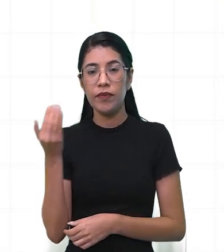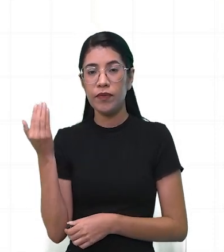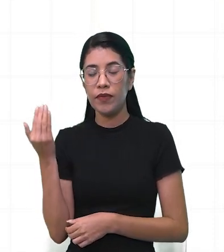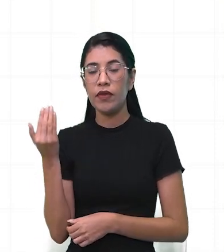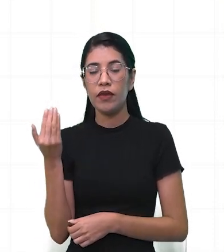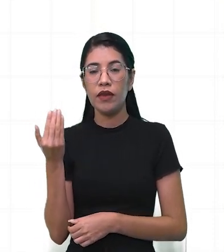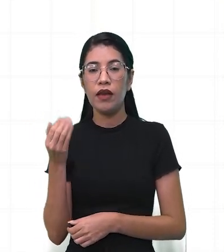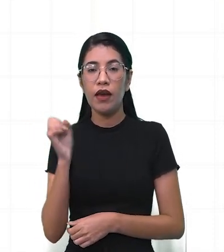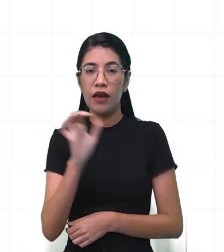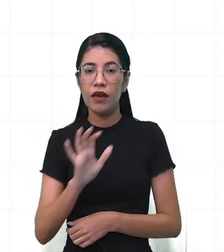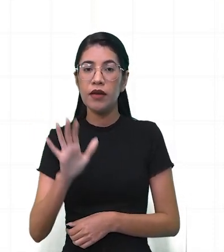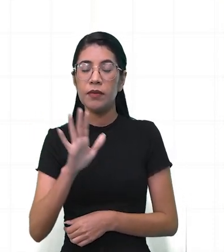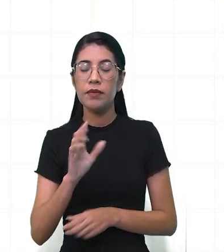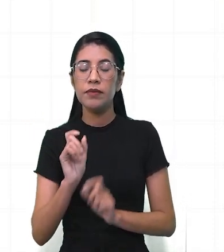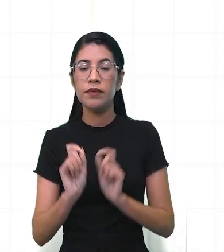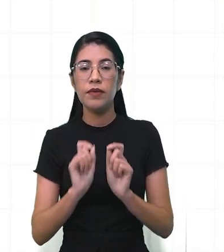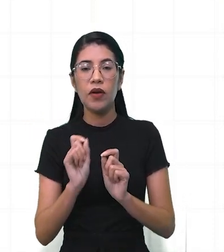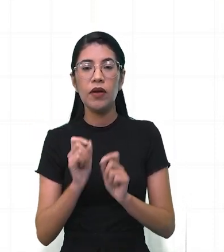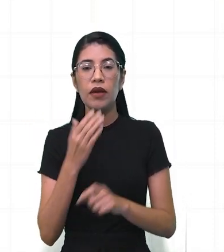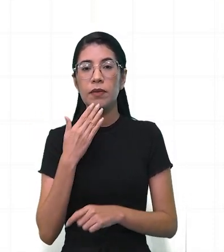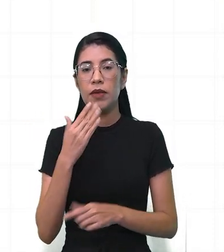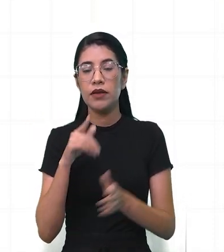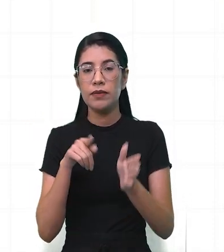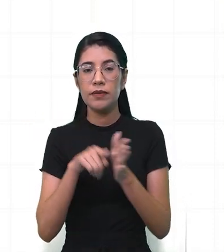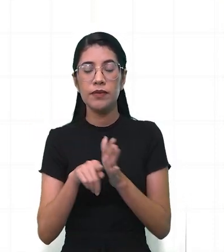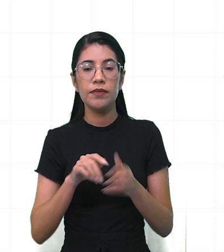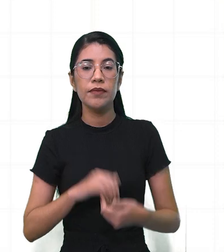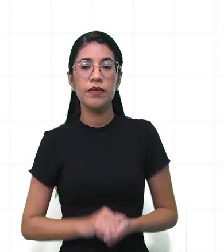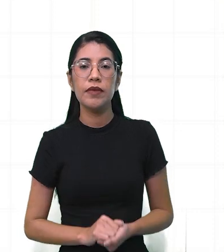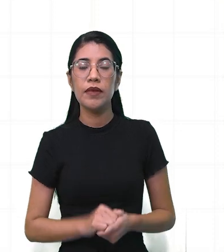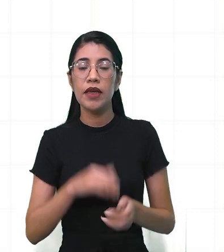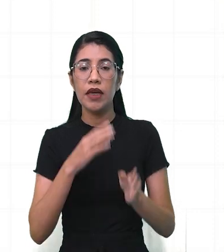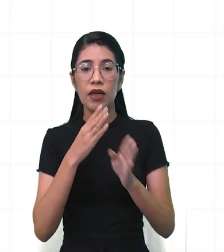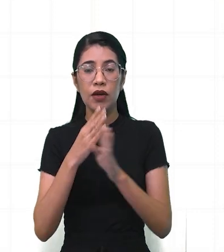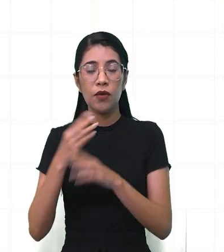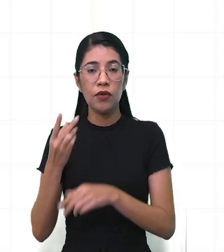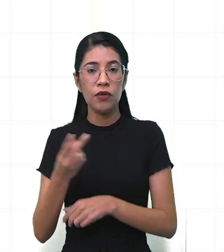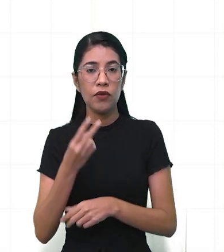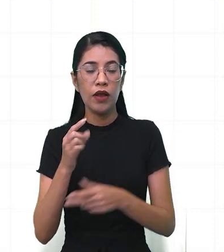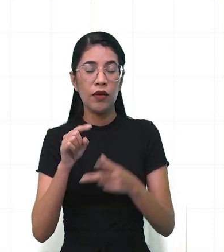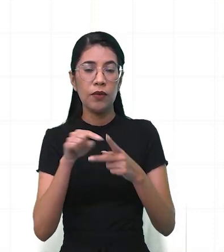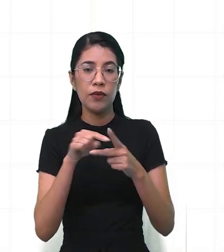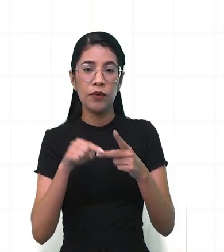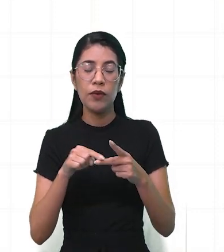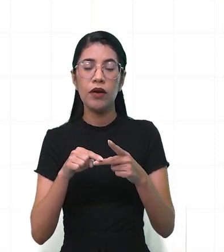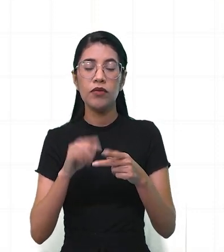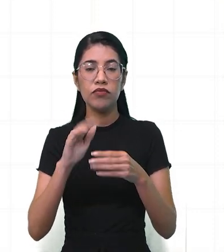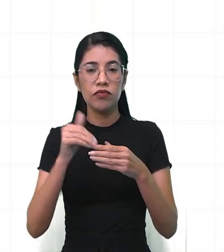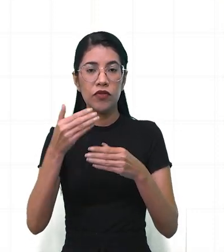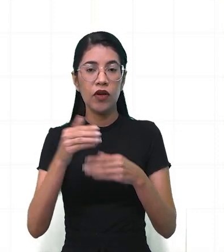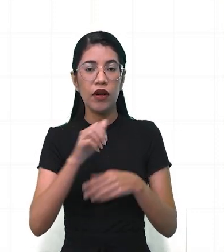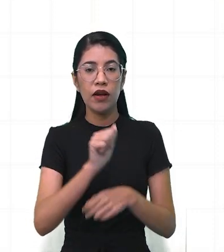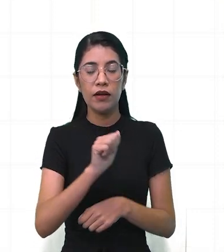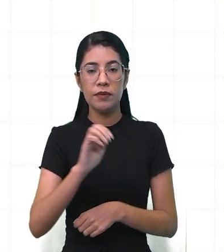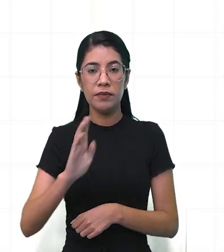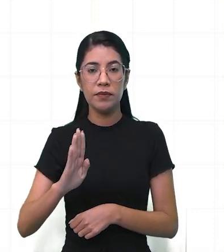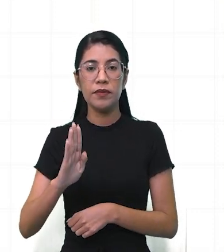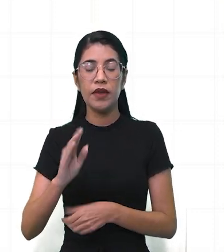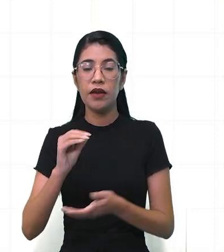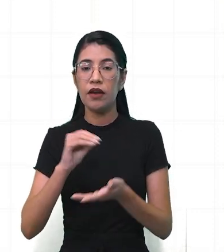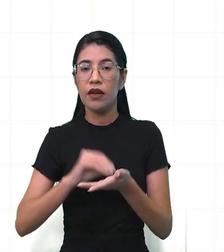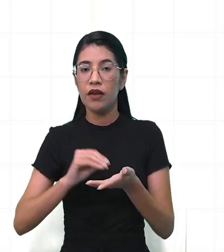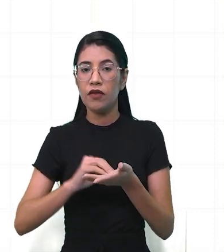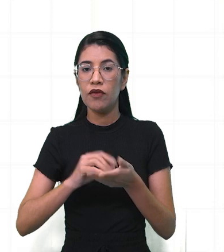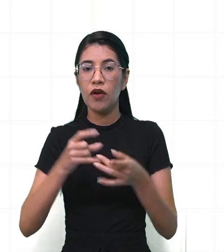então, ler esse exemplo? Diz assim: encontre as medidas dos ângulos externos A e B ausentes